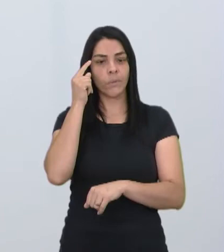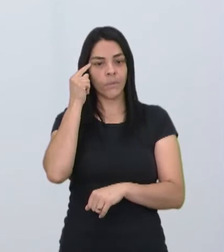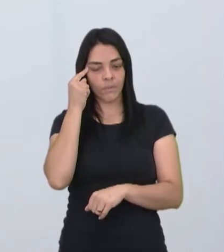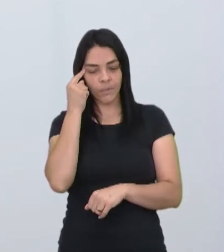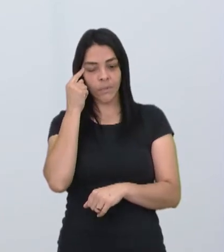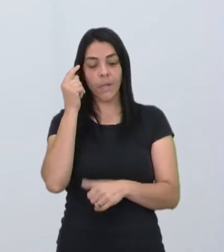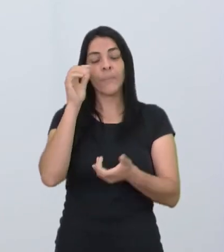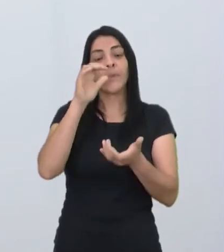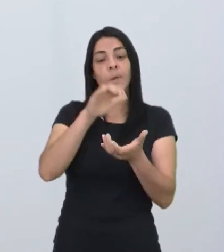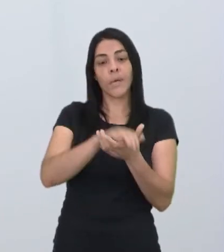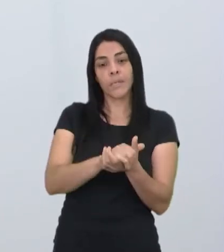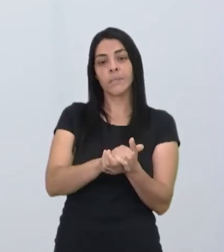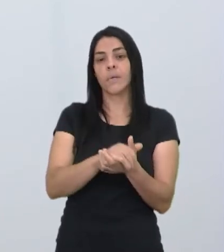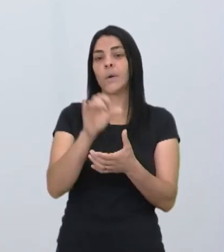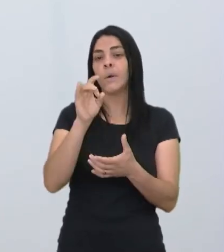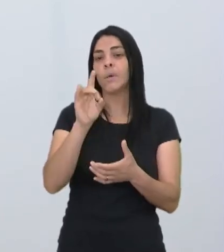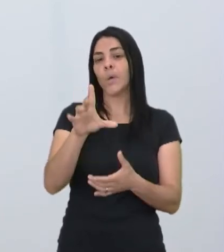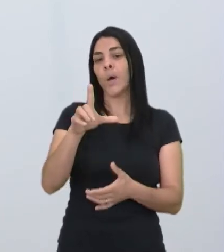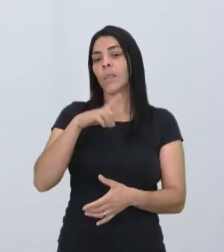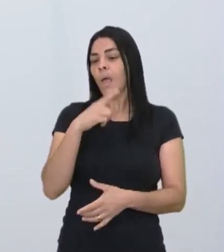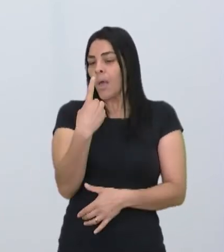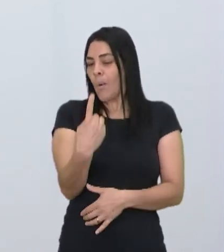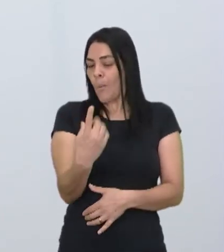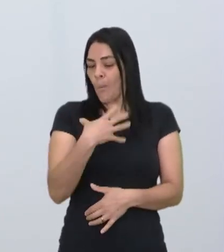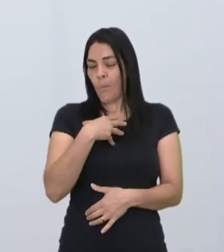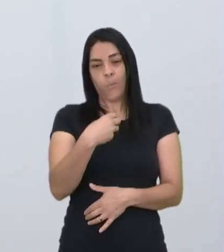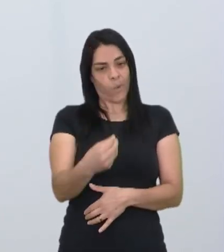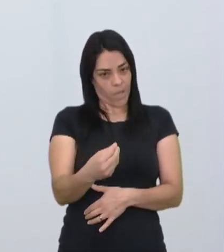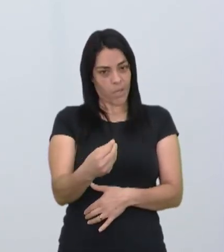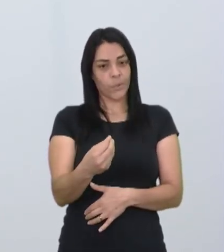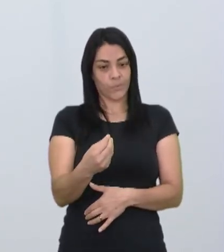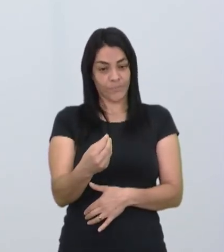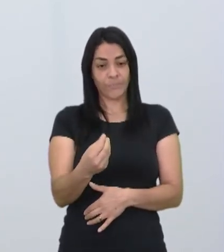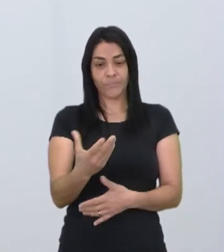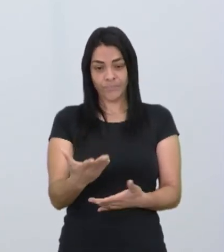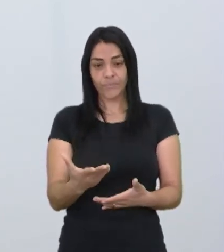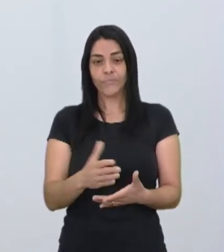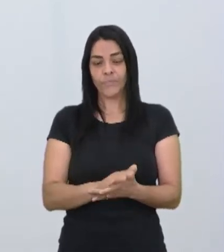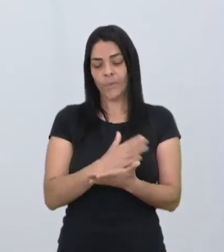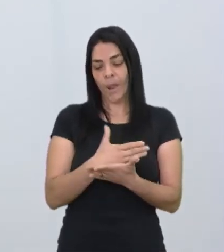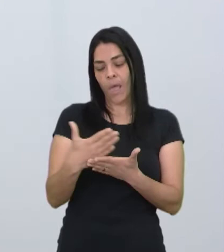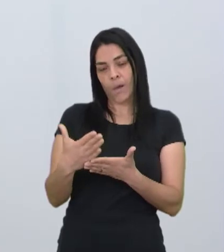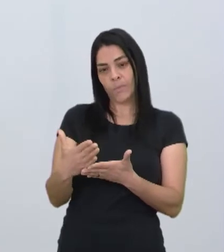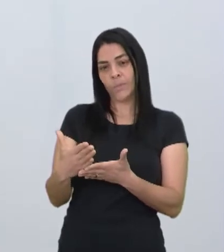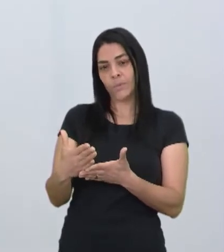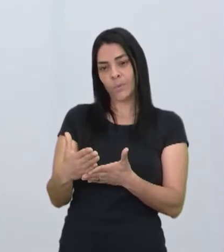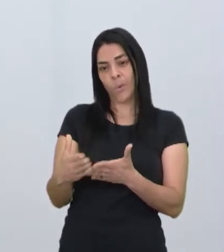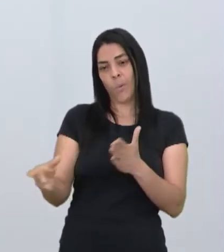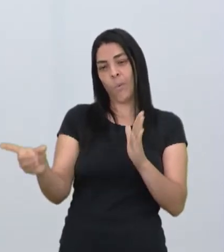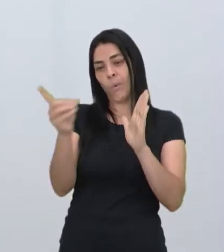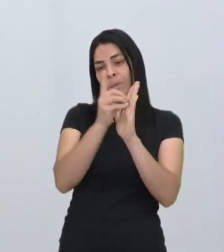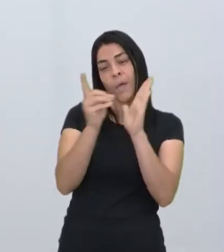ter somente um filho. E isso se iniciou aí na década de